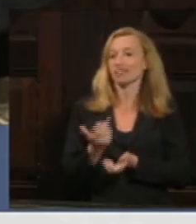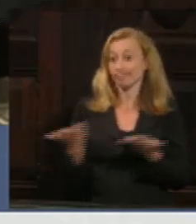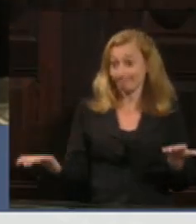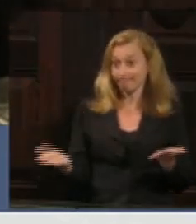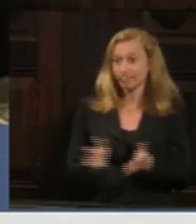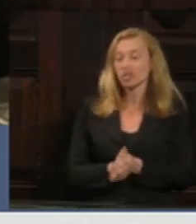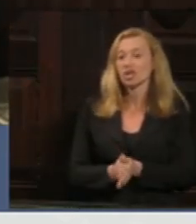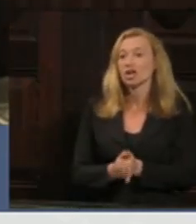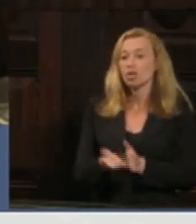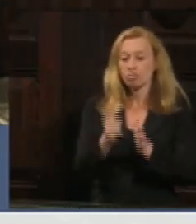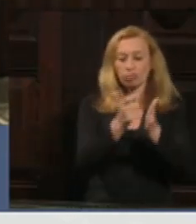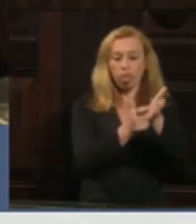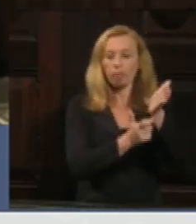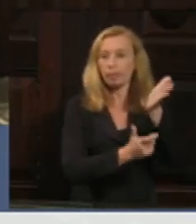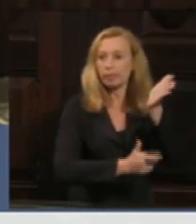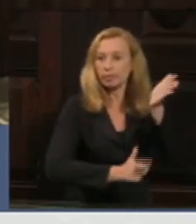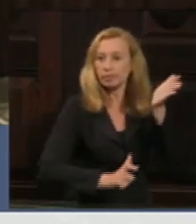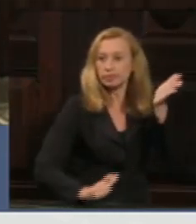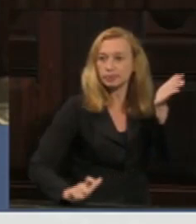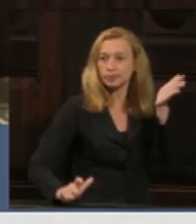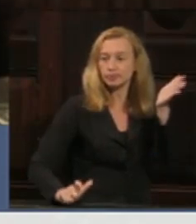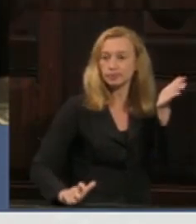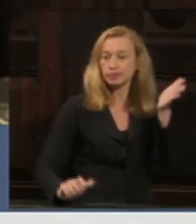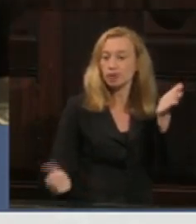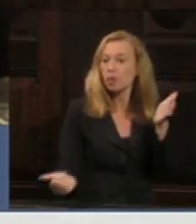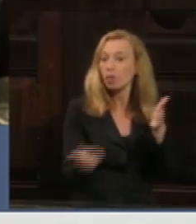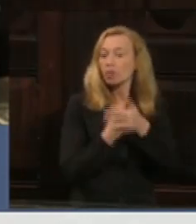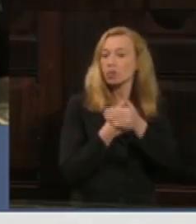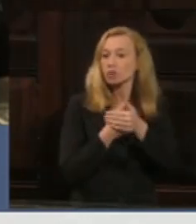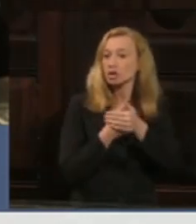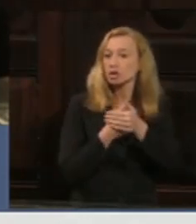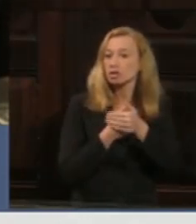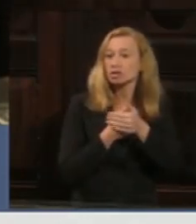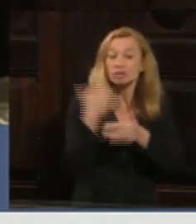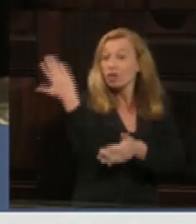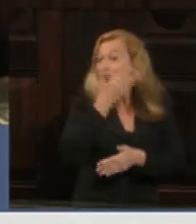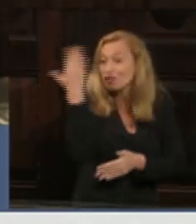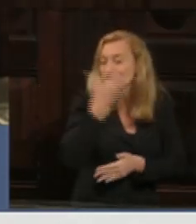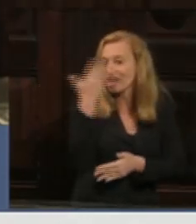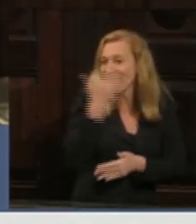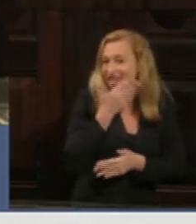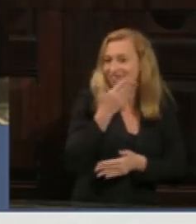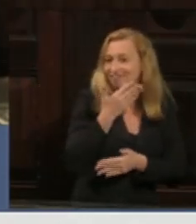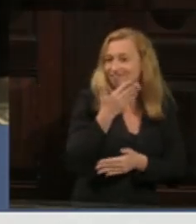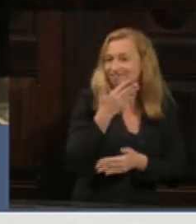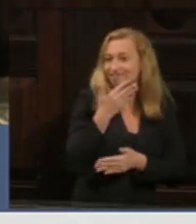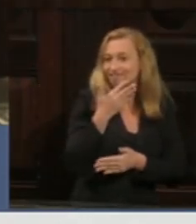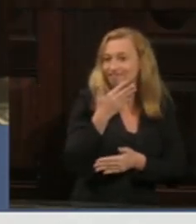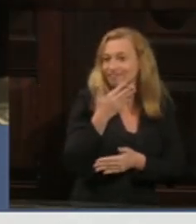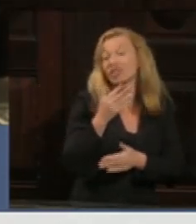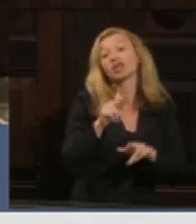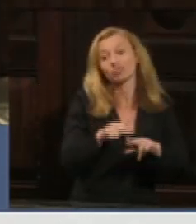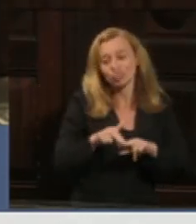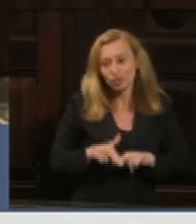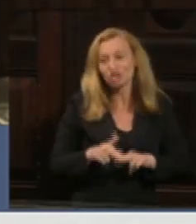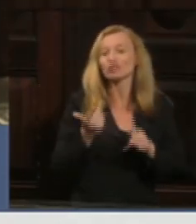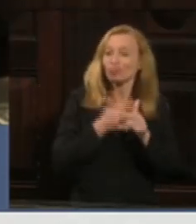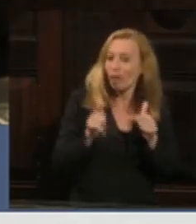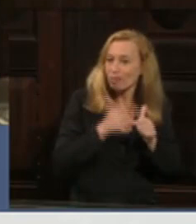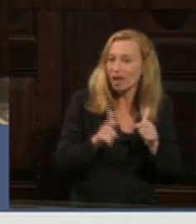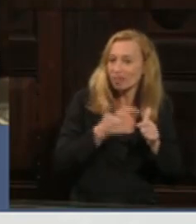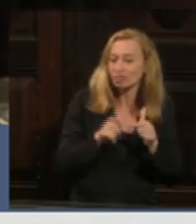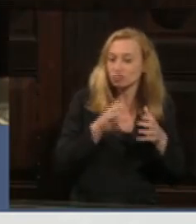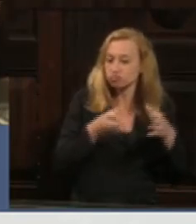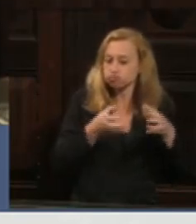espera oculta, que não aparece no sistema, que não é contabilizada, e é por isso que o problema tem